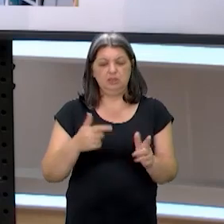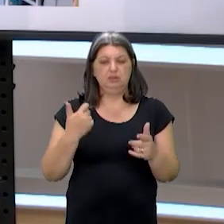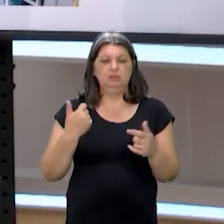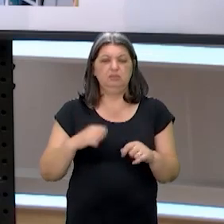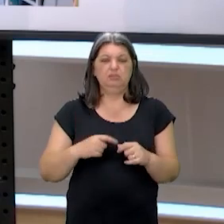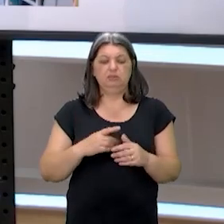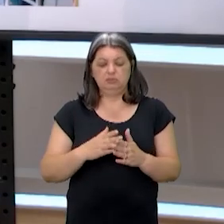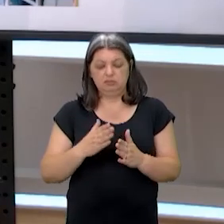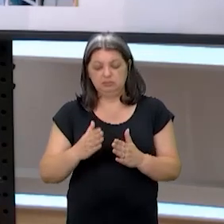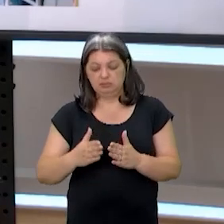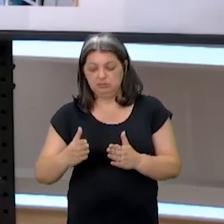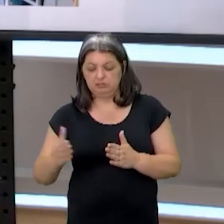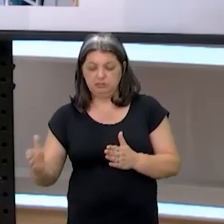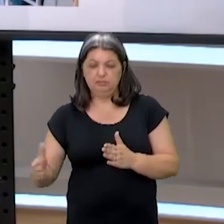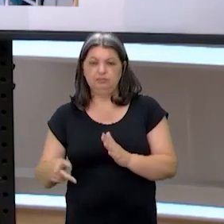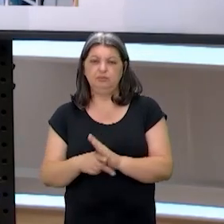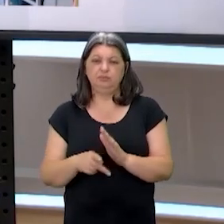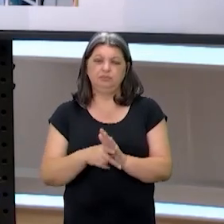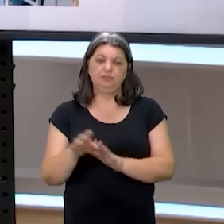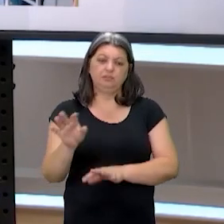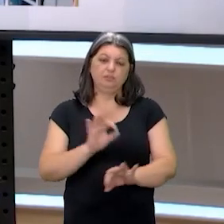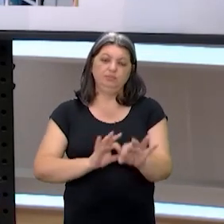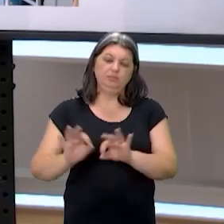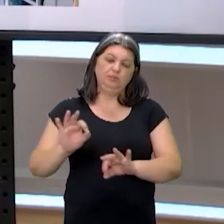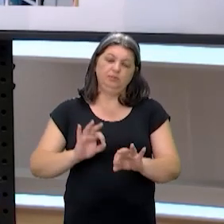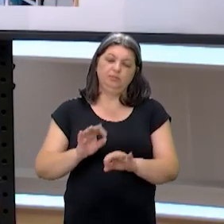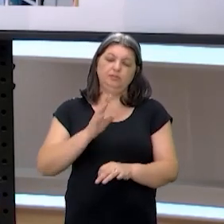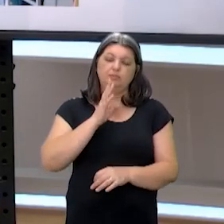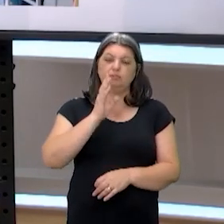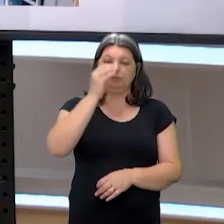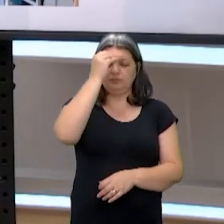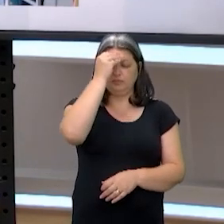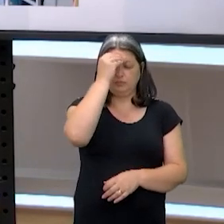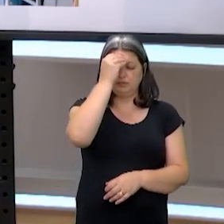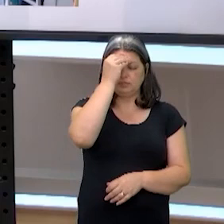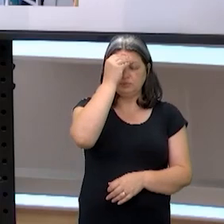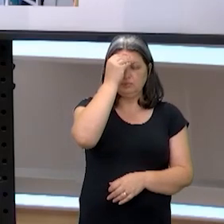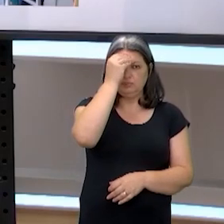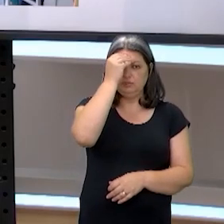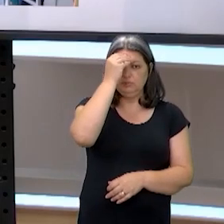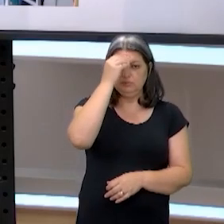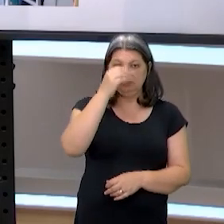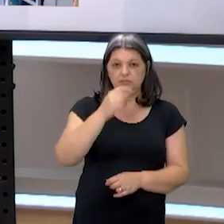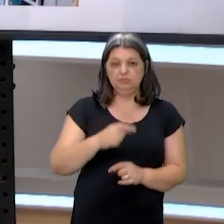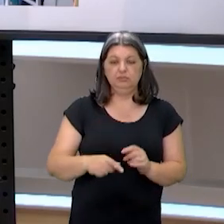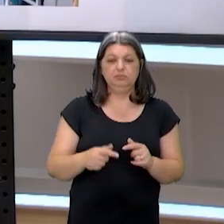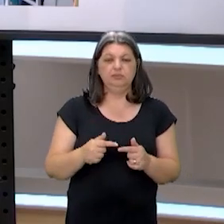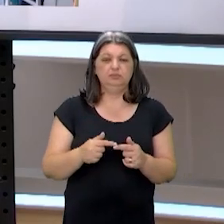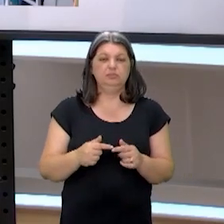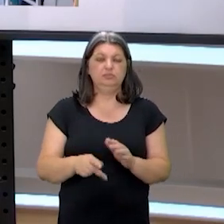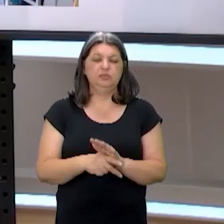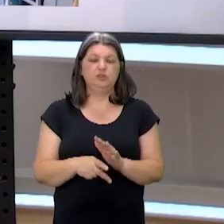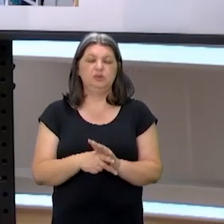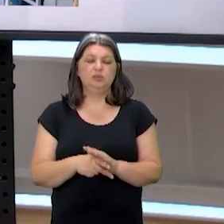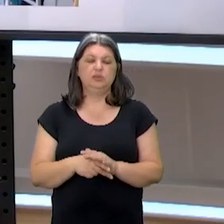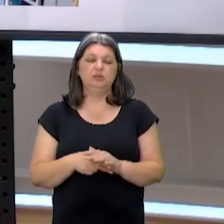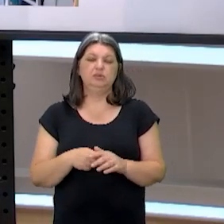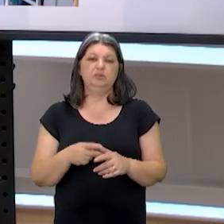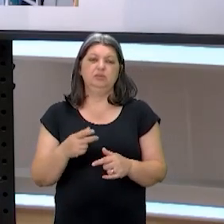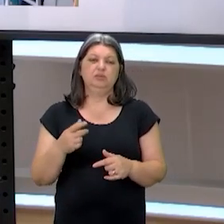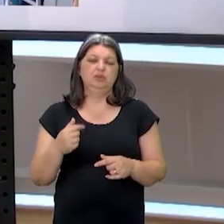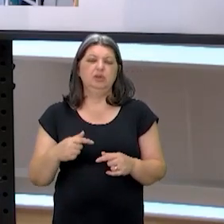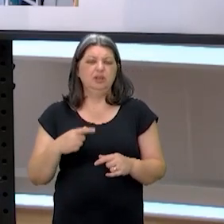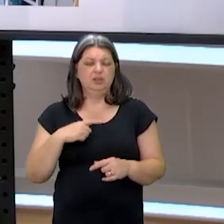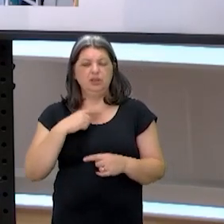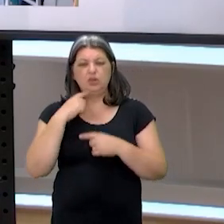por um processo de construção do conhecimento. Algo que alguns especialistas chamam de googolização. Então, a gente tem